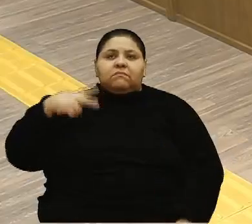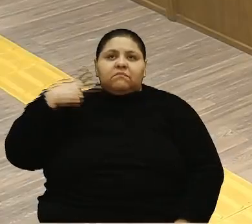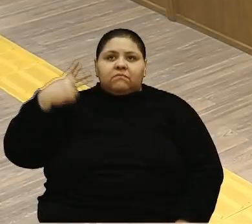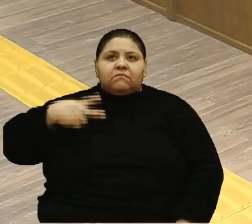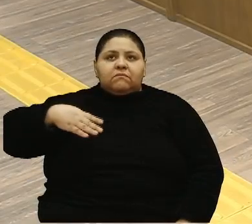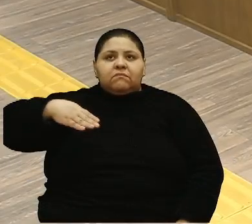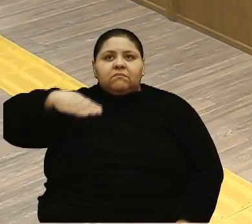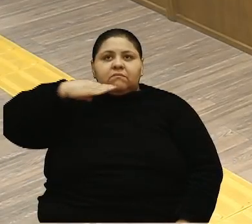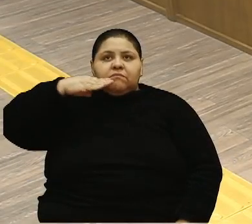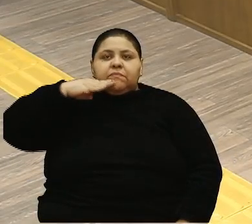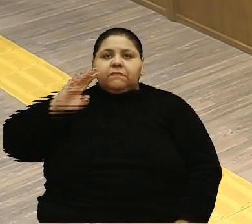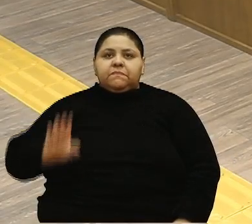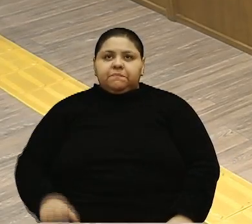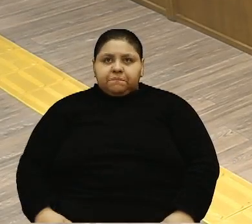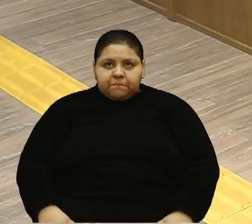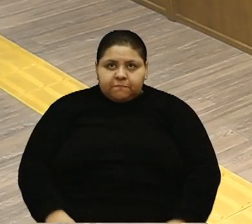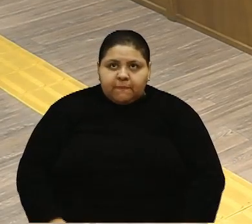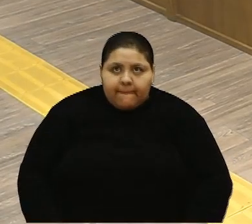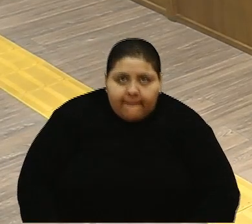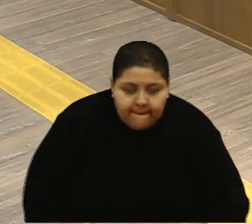vereador Alexandre Bortoluz.